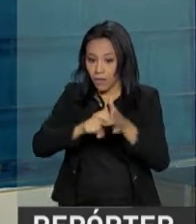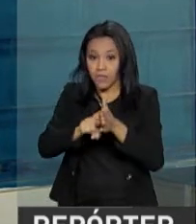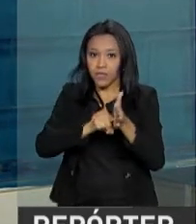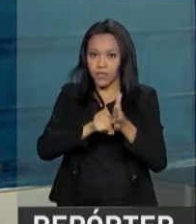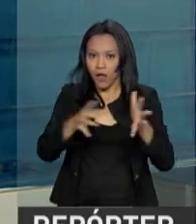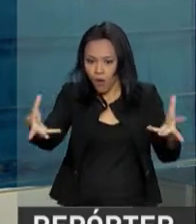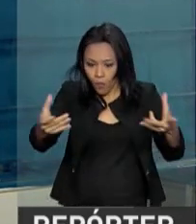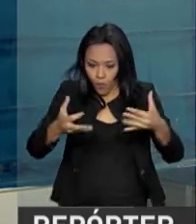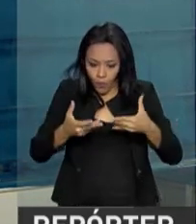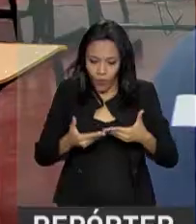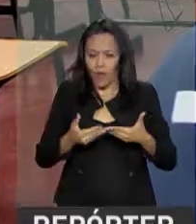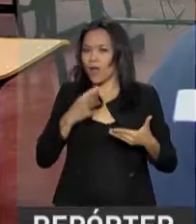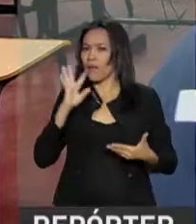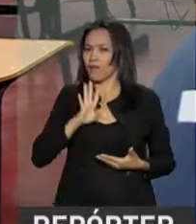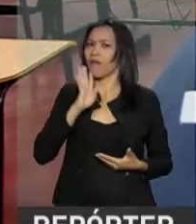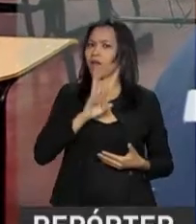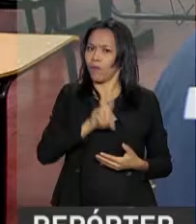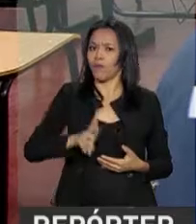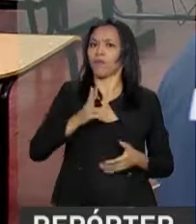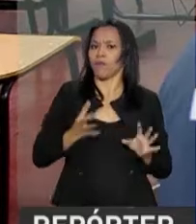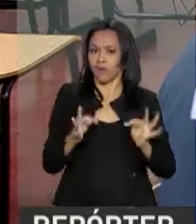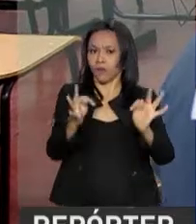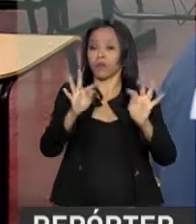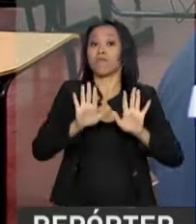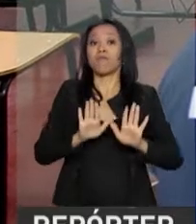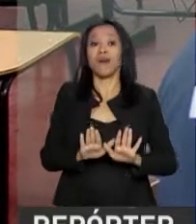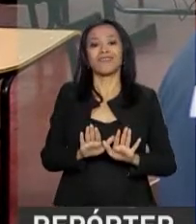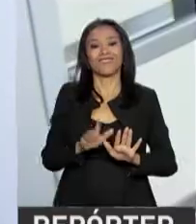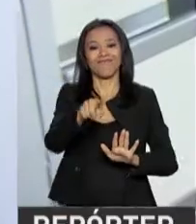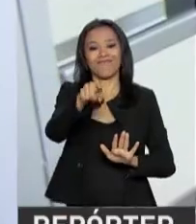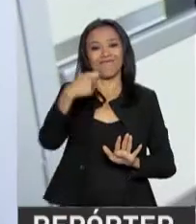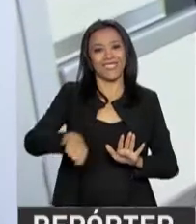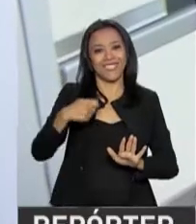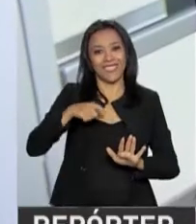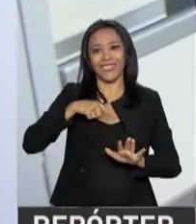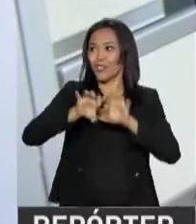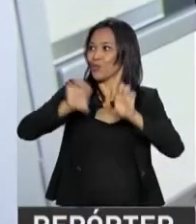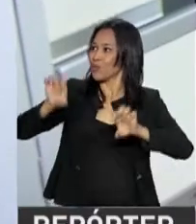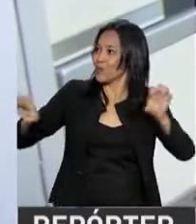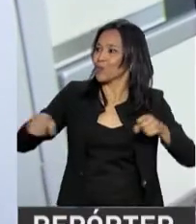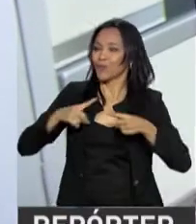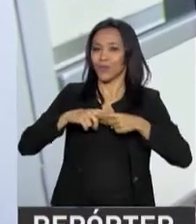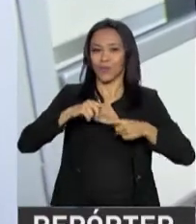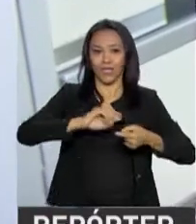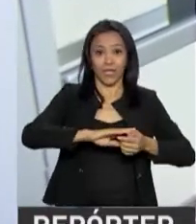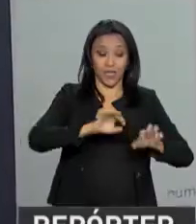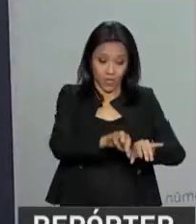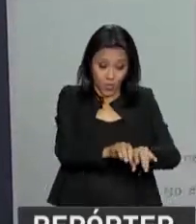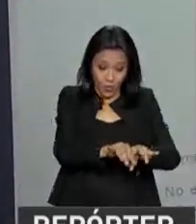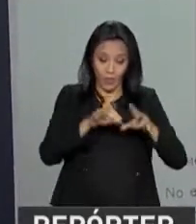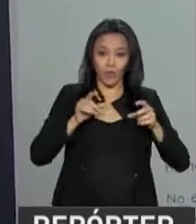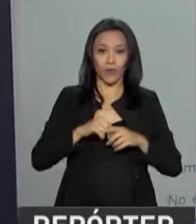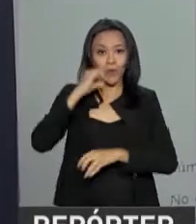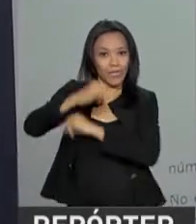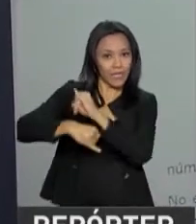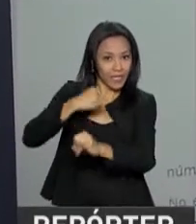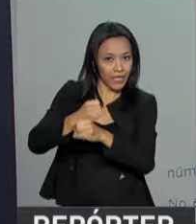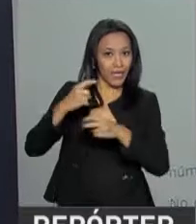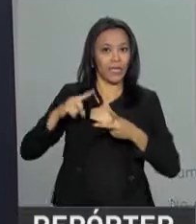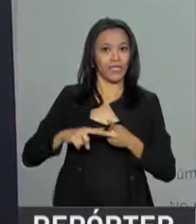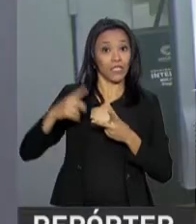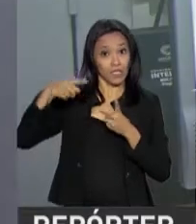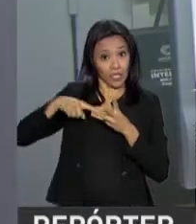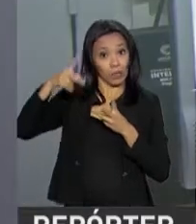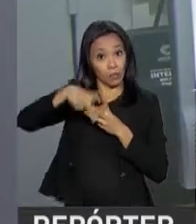usa tecnologia mas para isso é necessário infraestrutura com computadores conexão de banda larga e professores